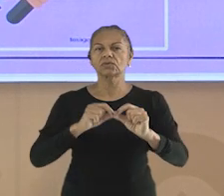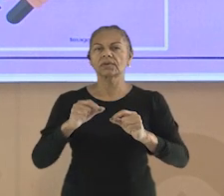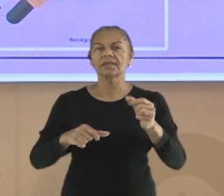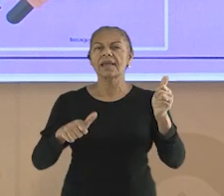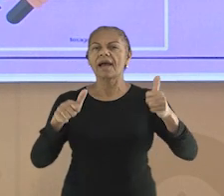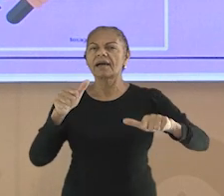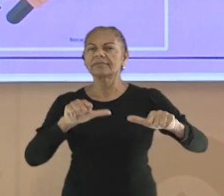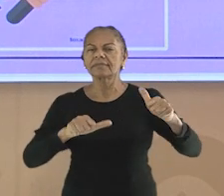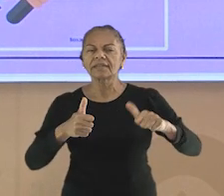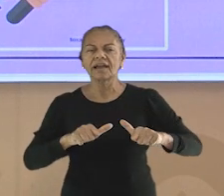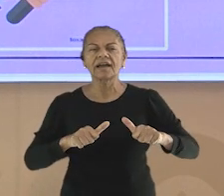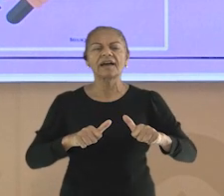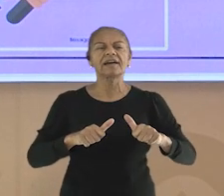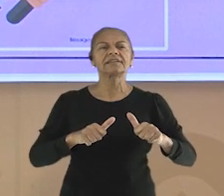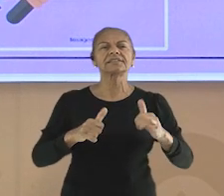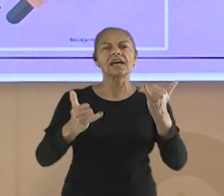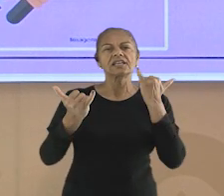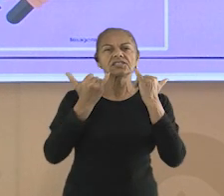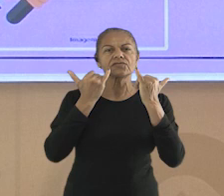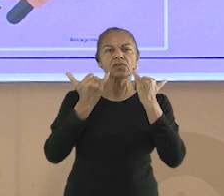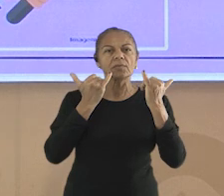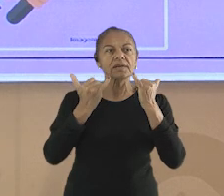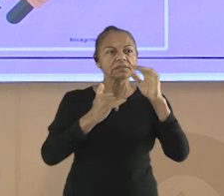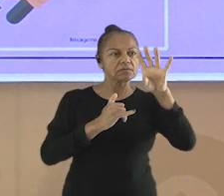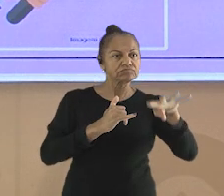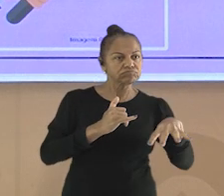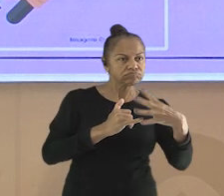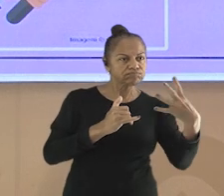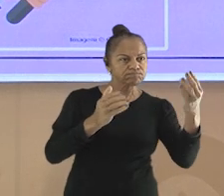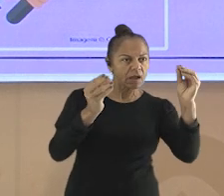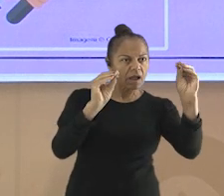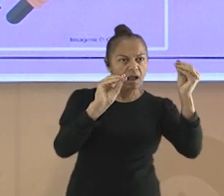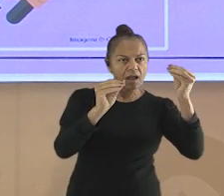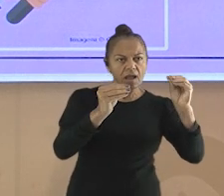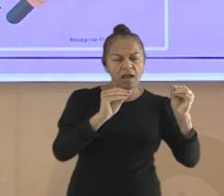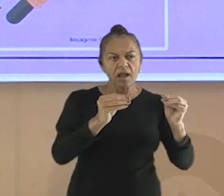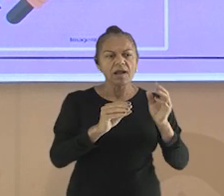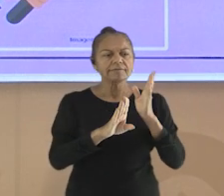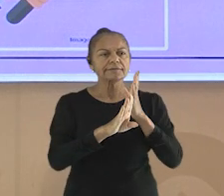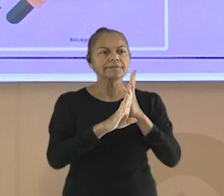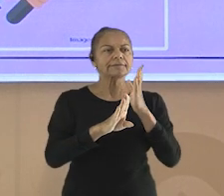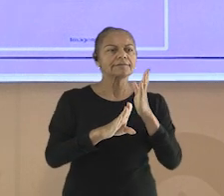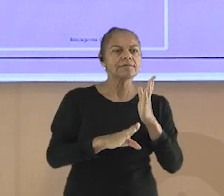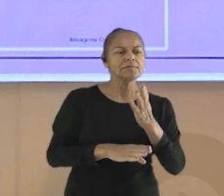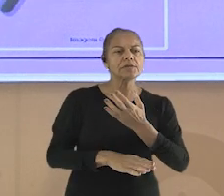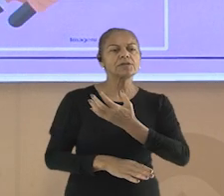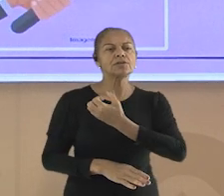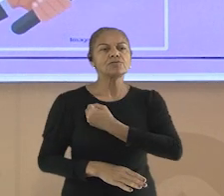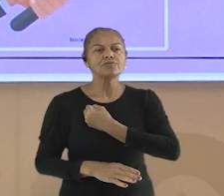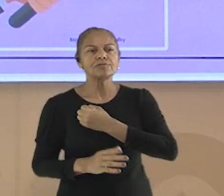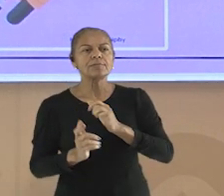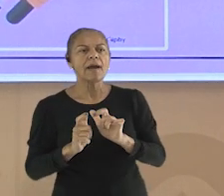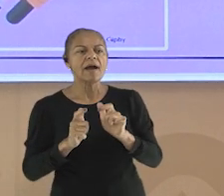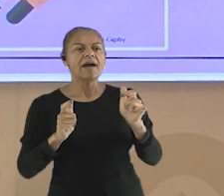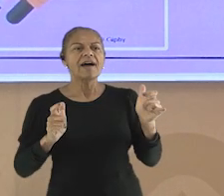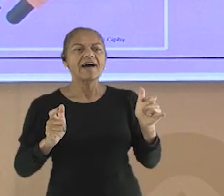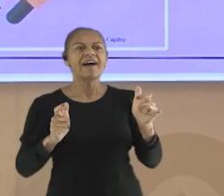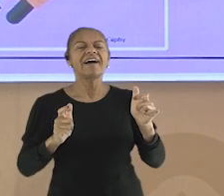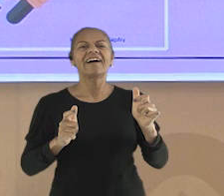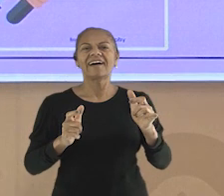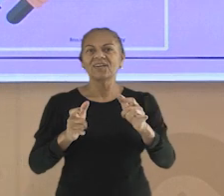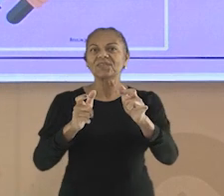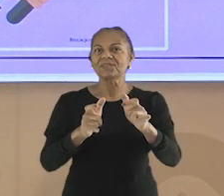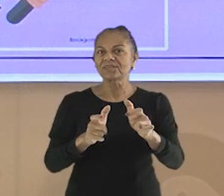nós precisamos analisar bem os dados da tabela, pois precisamos descobrir onde o maior número de